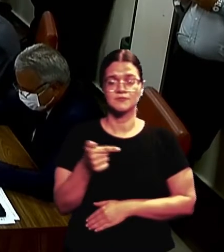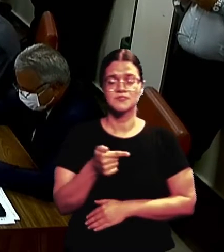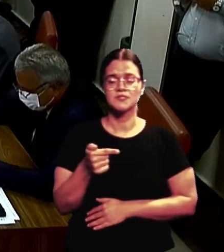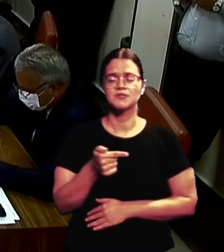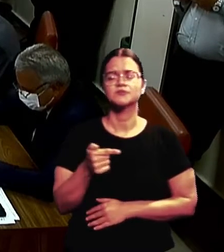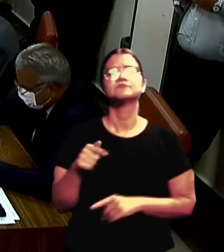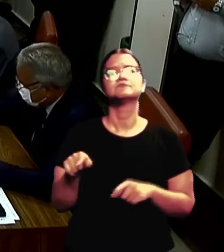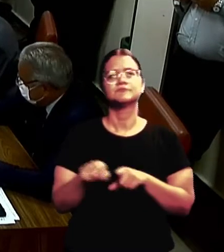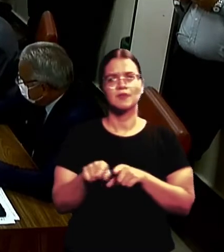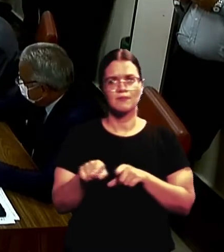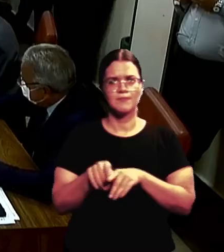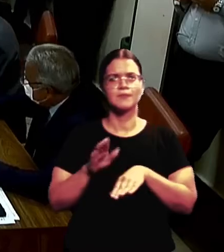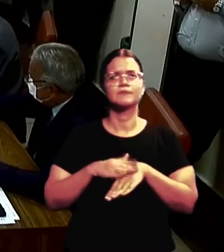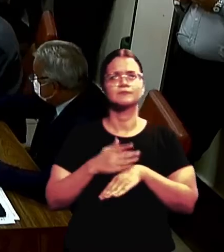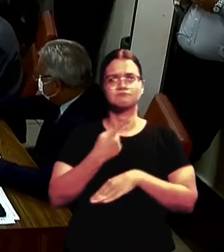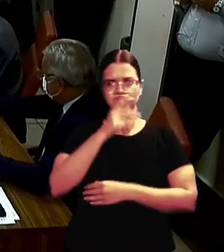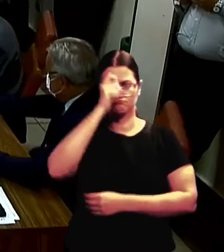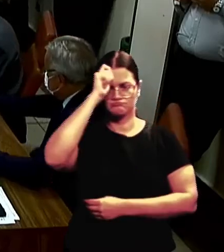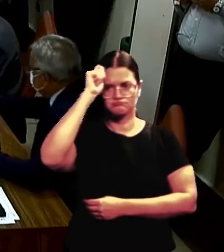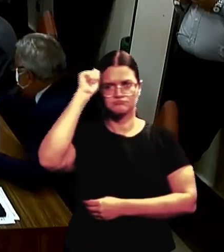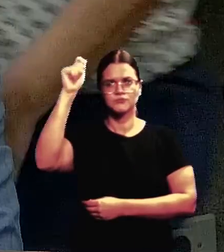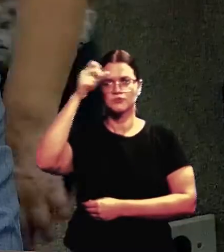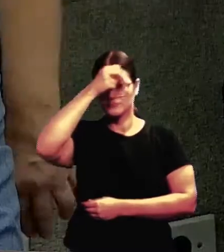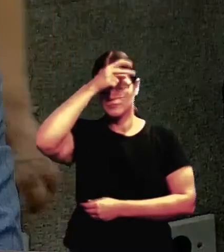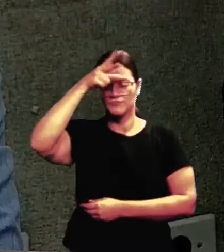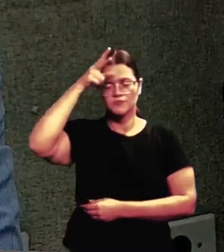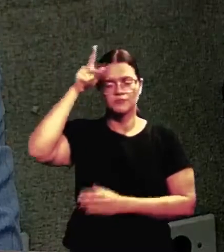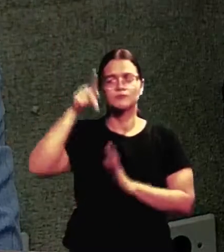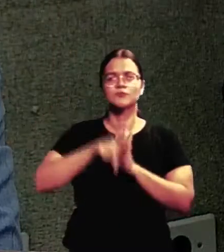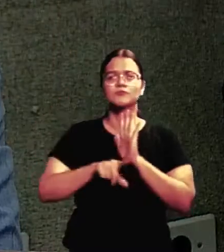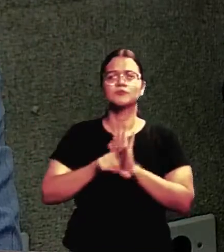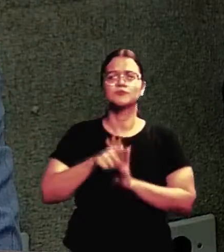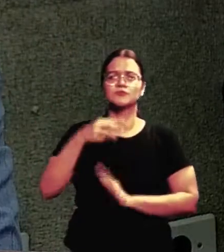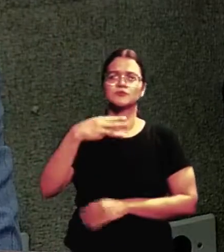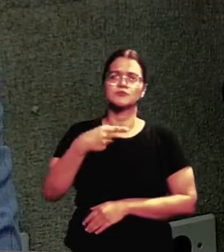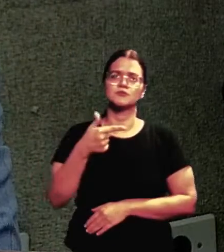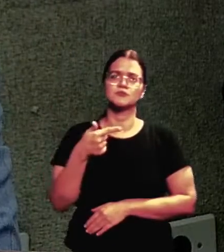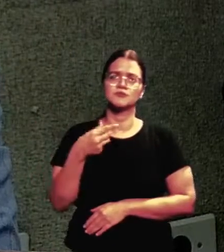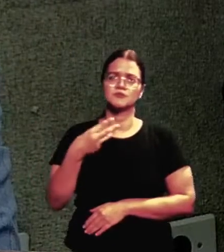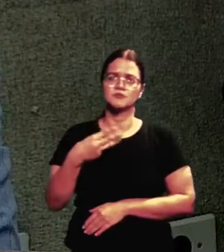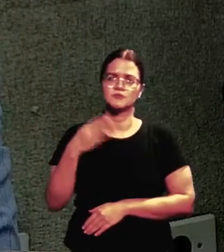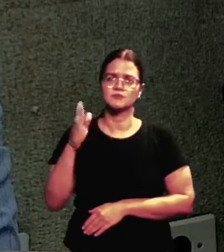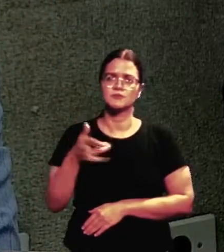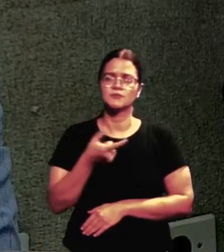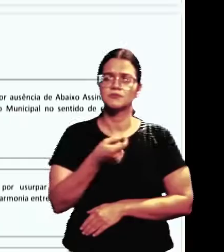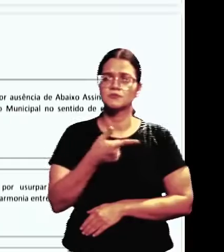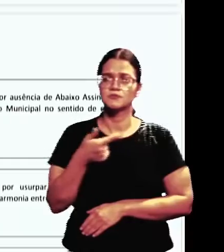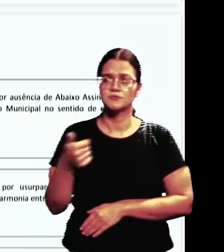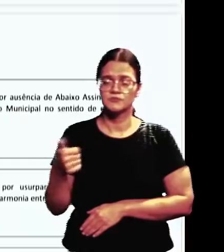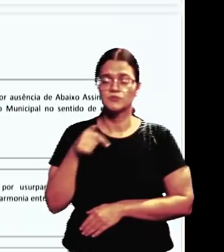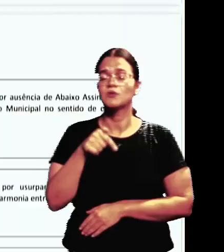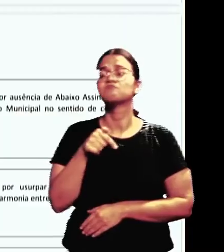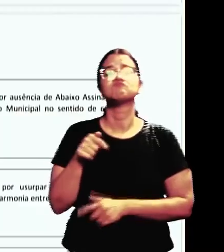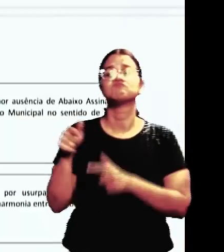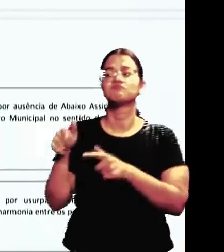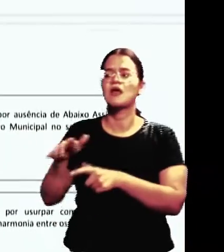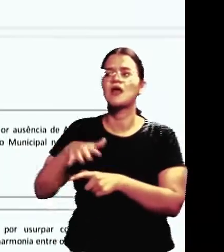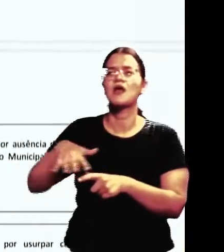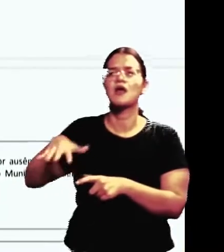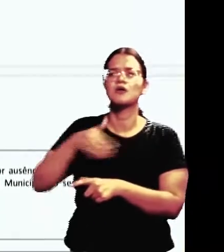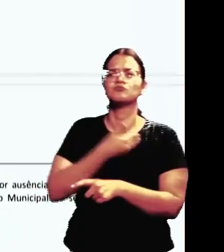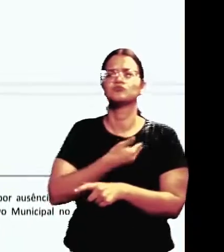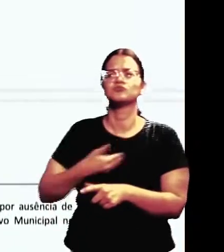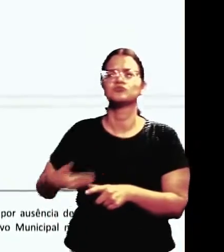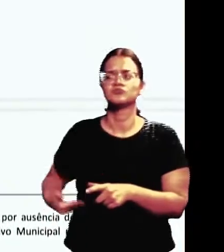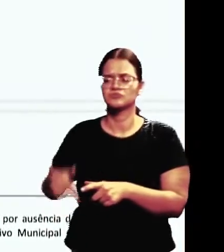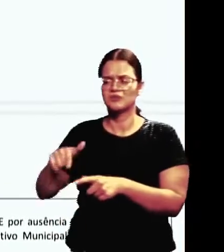pauta, também de autoria do prefeito municipal, projeto de lei de número 373/21, projeto que desafeta